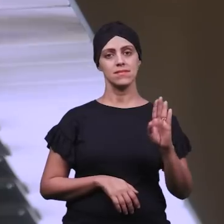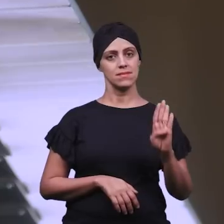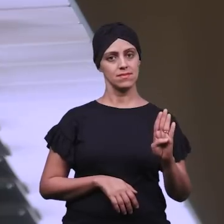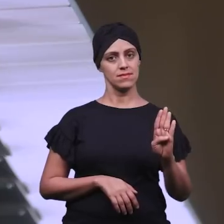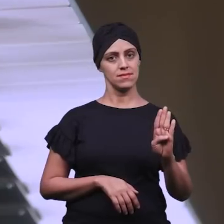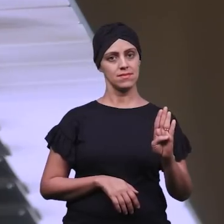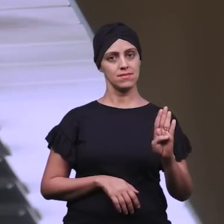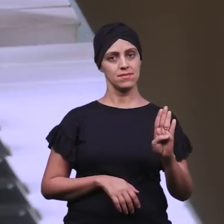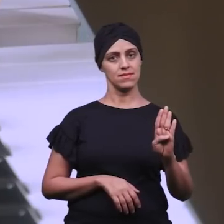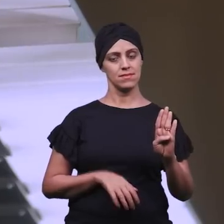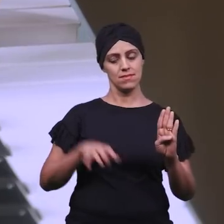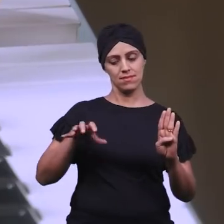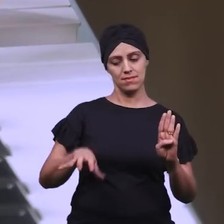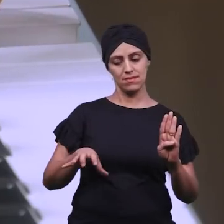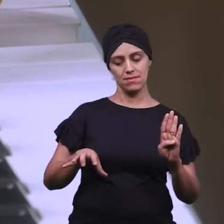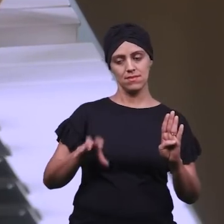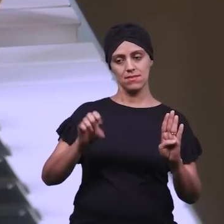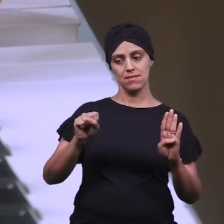B,